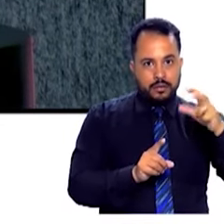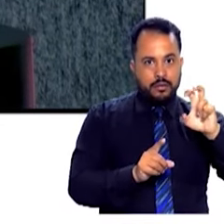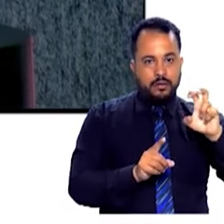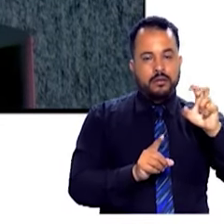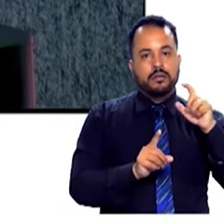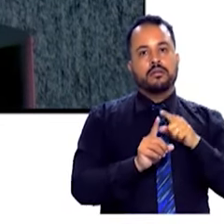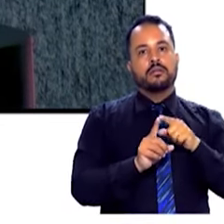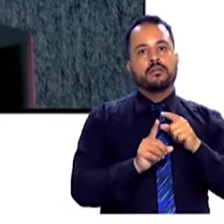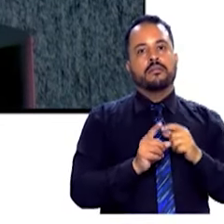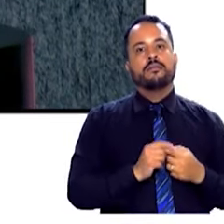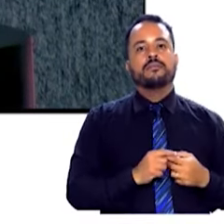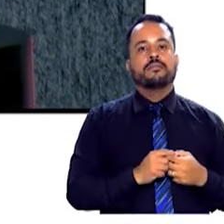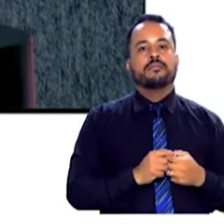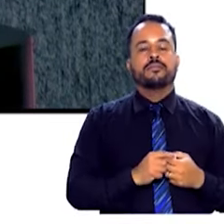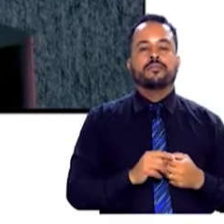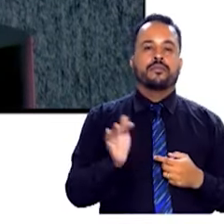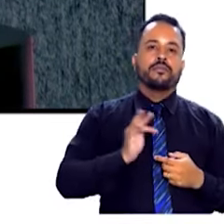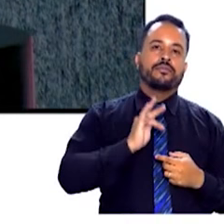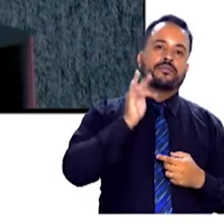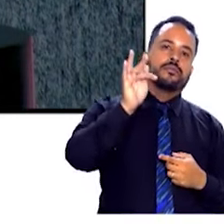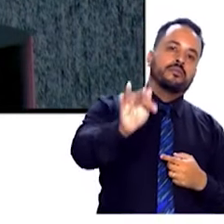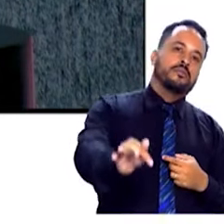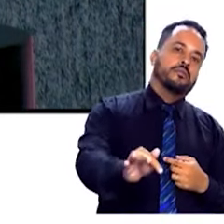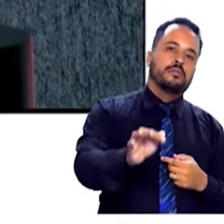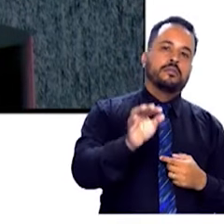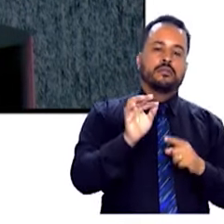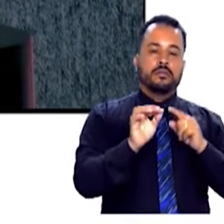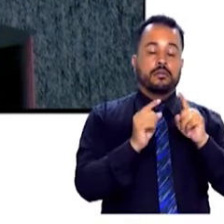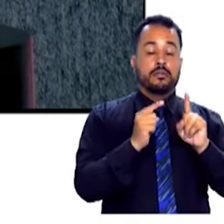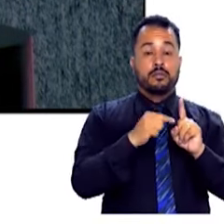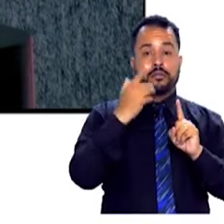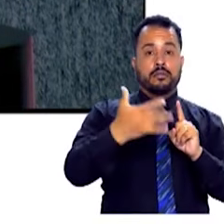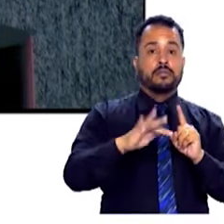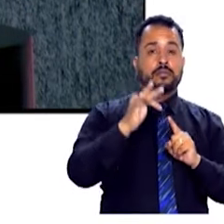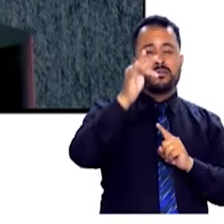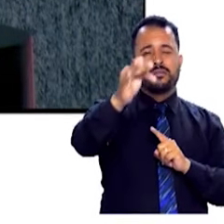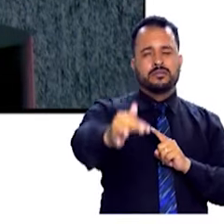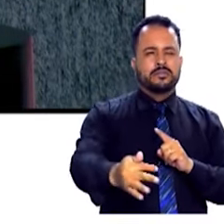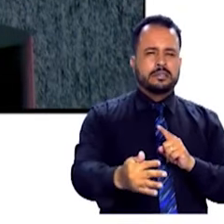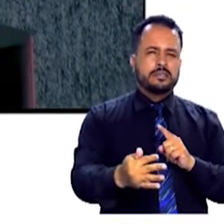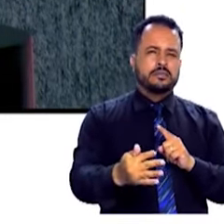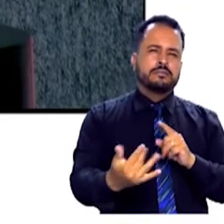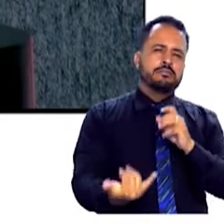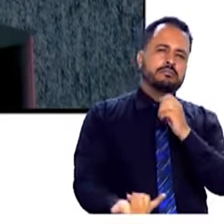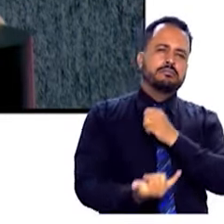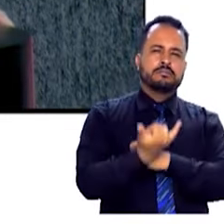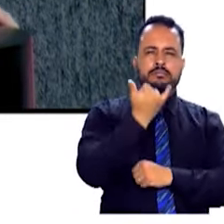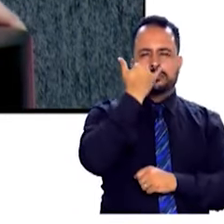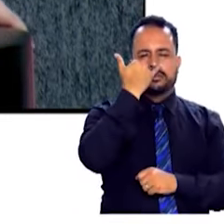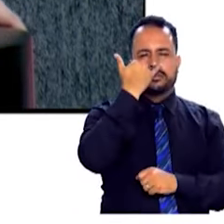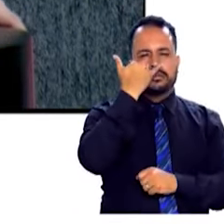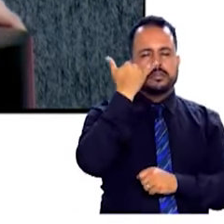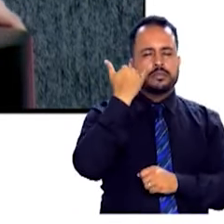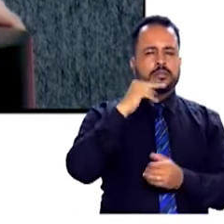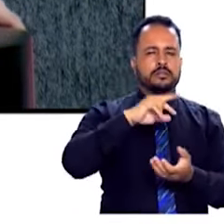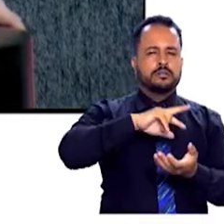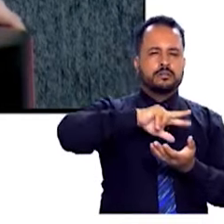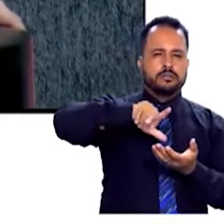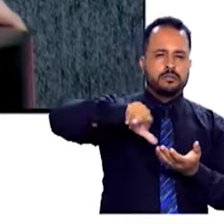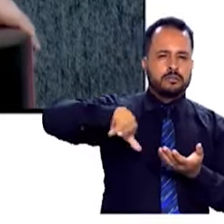1925 o futuro já nos iludiu tantas vezes mas não